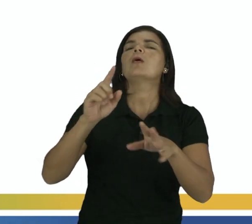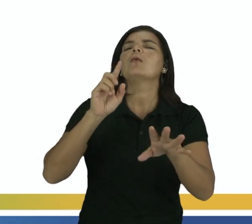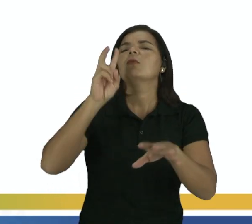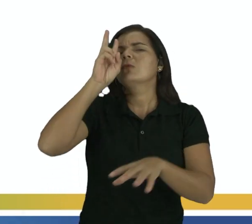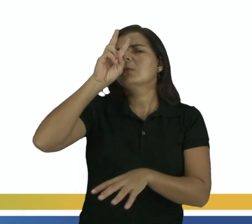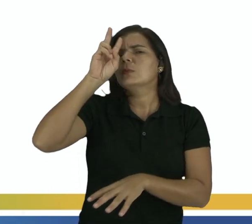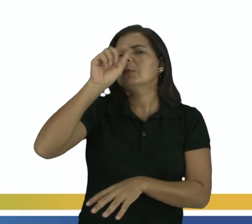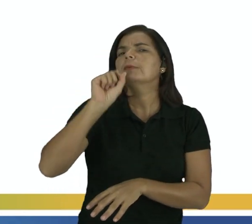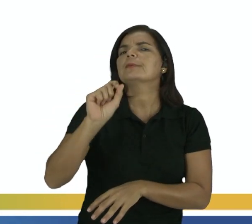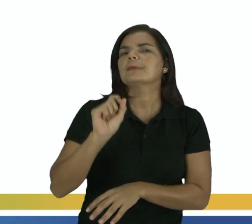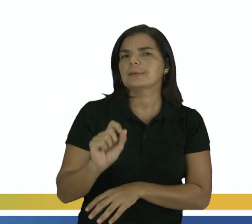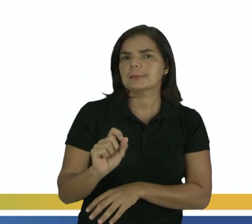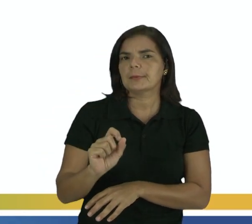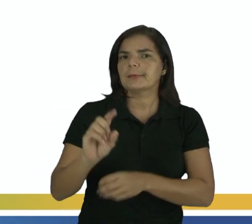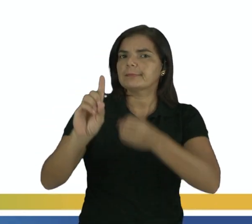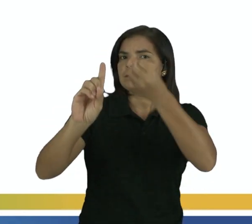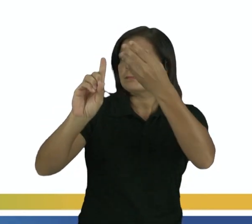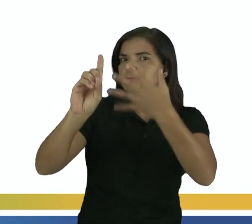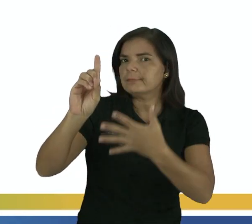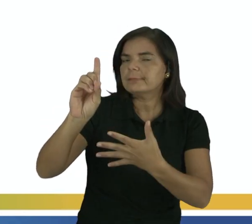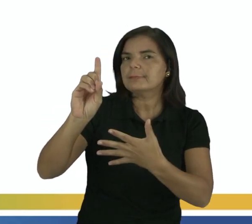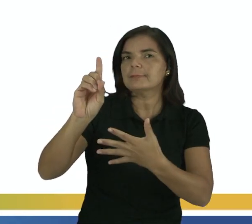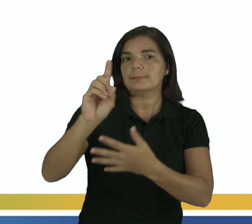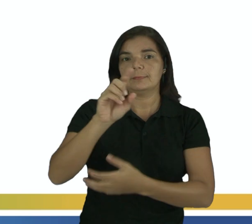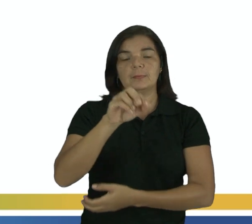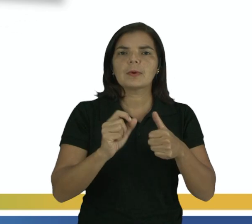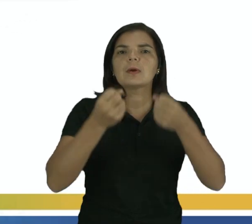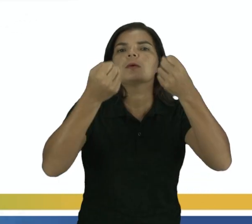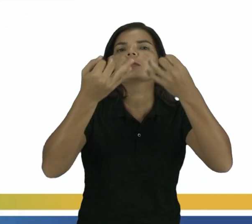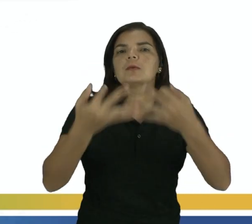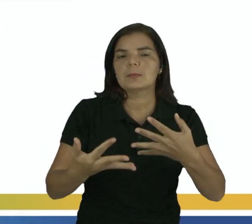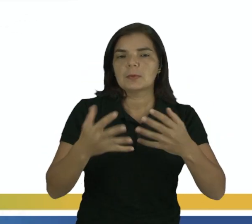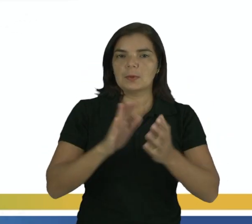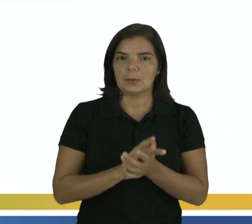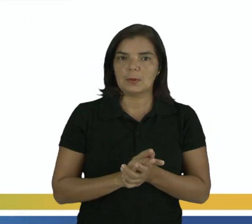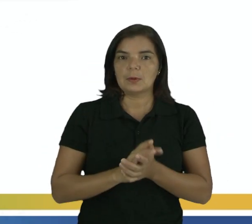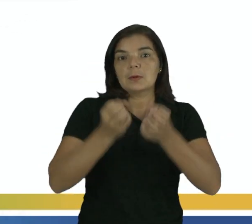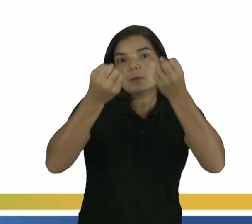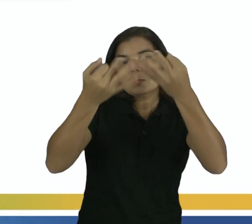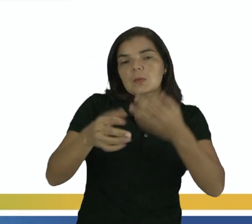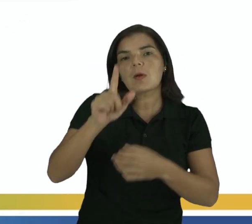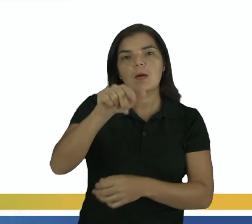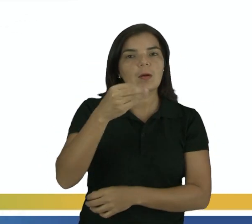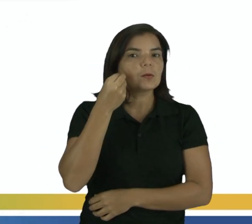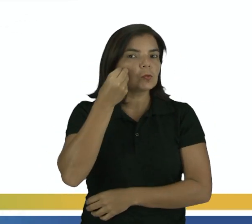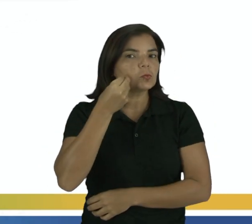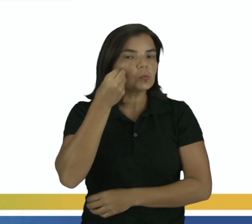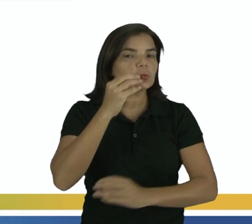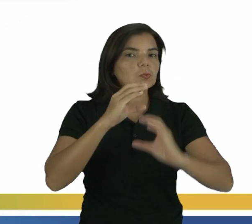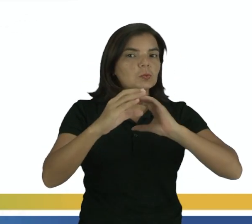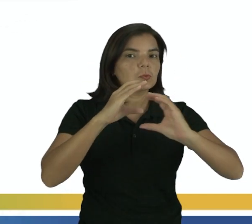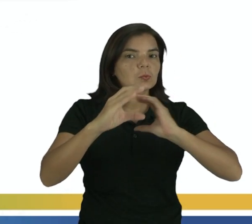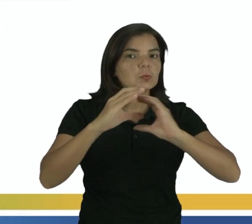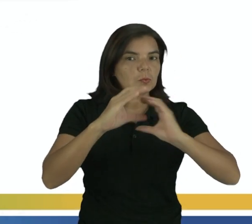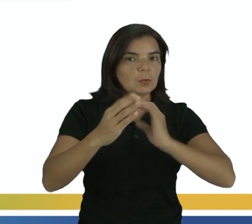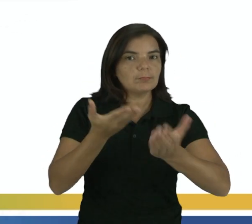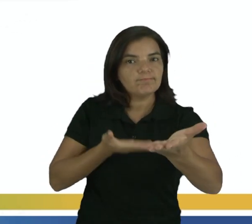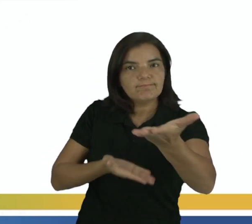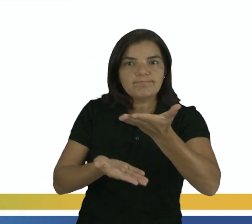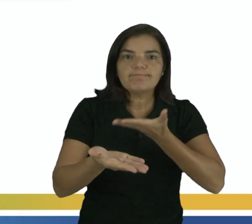é o relato pessoal? Vamos lá. O que é relatar? Relatar é uma experiência comunicativa de mão